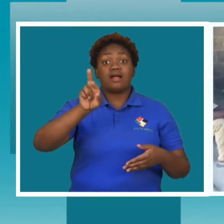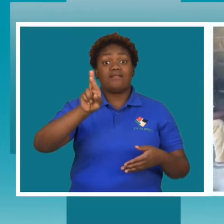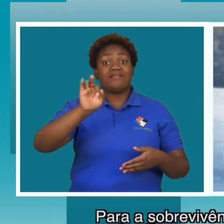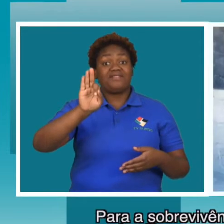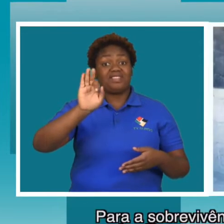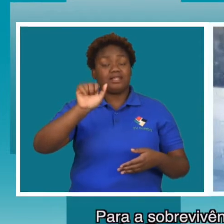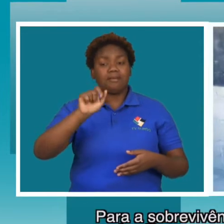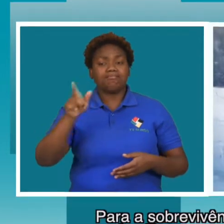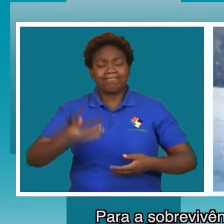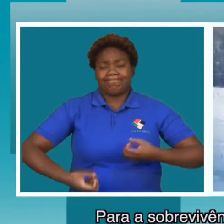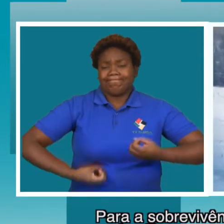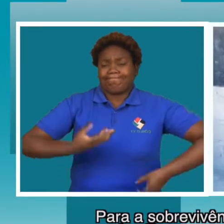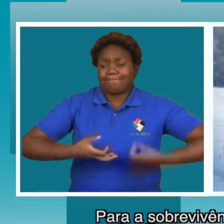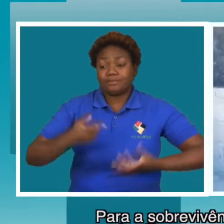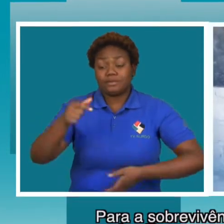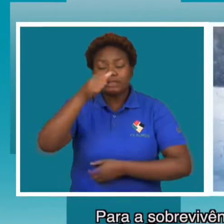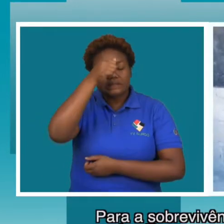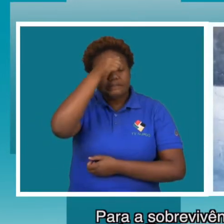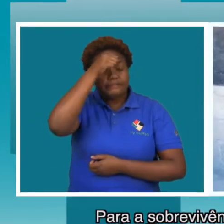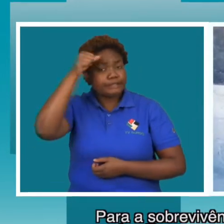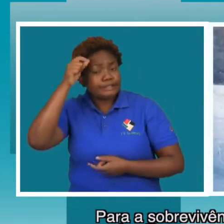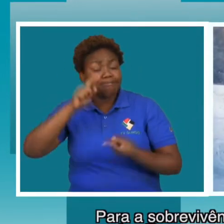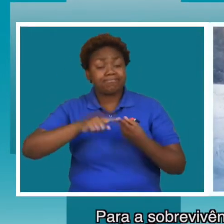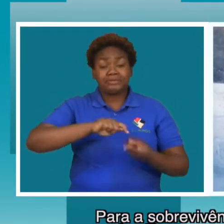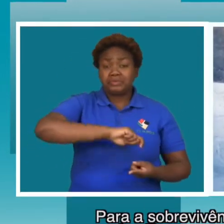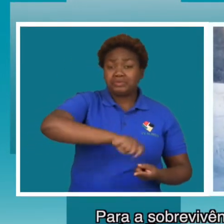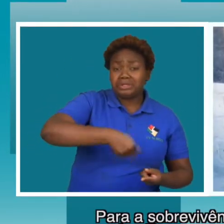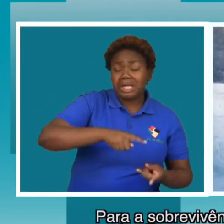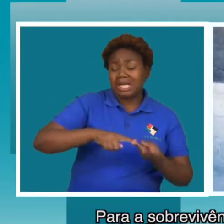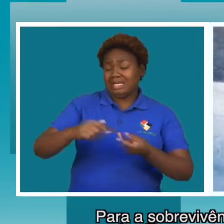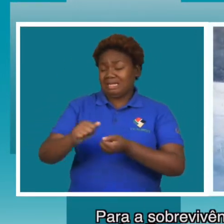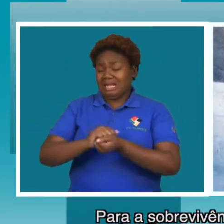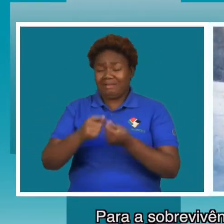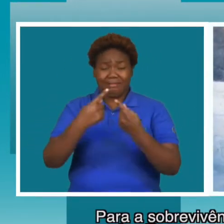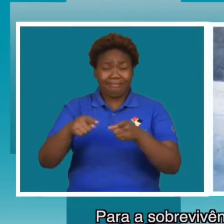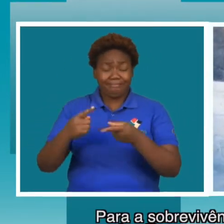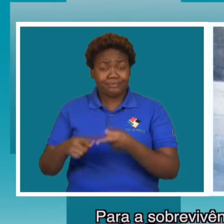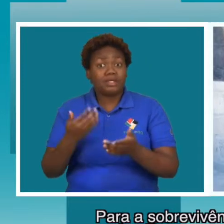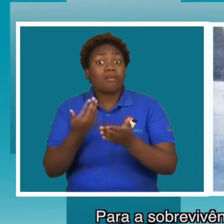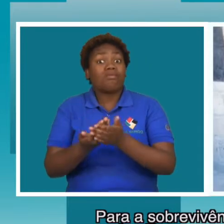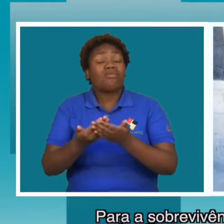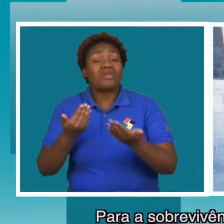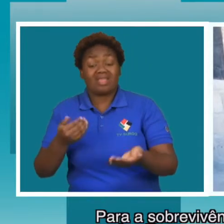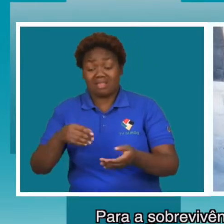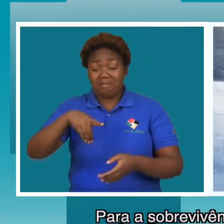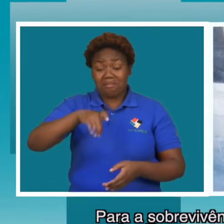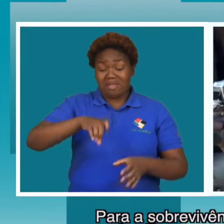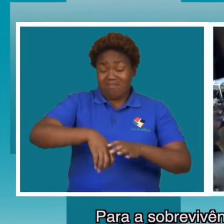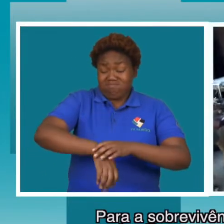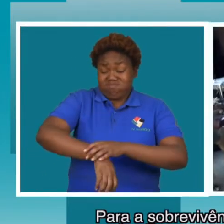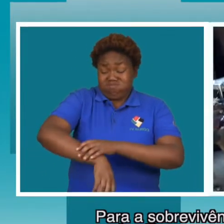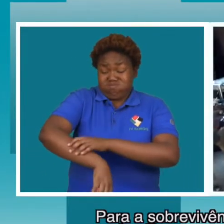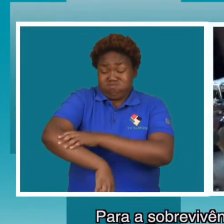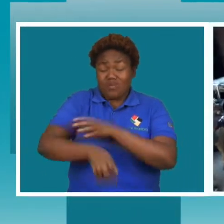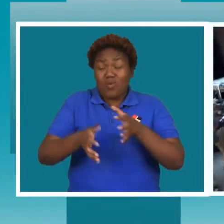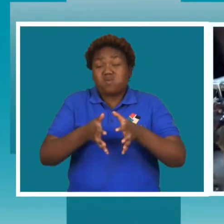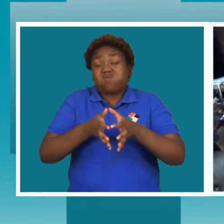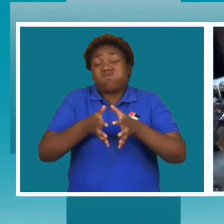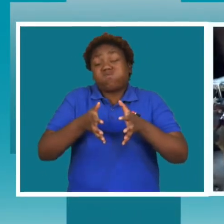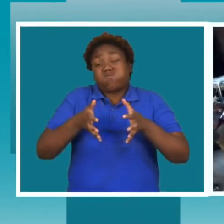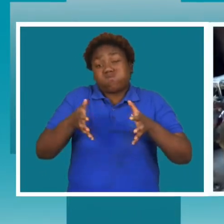Para a sobrevivência, Sarifa conta com o apoio da sua família, mas revela que não tem sido tarefa fácil.